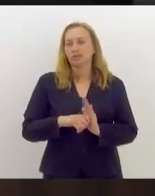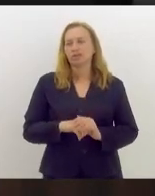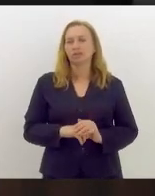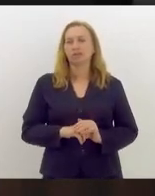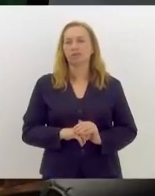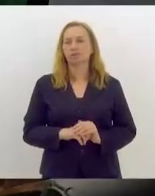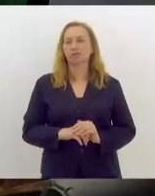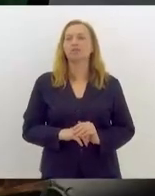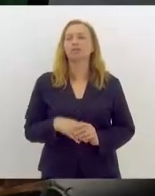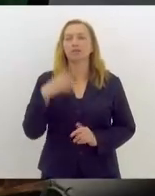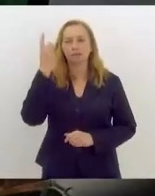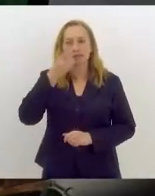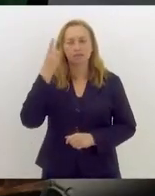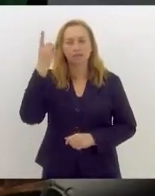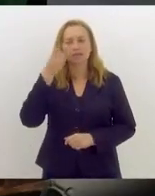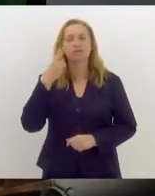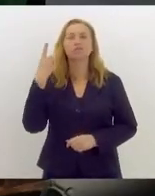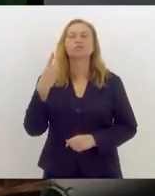Paulo